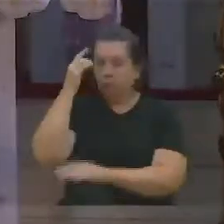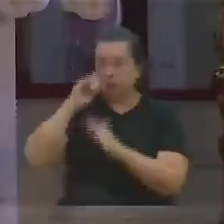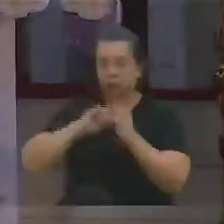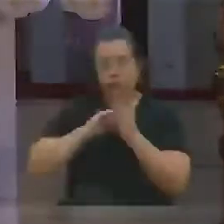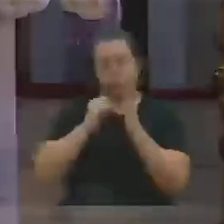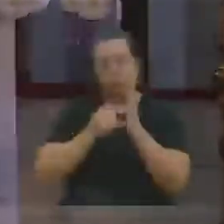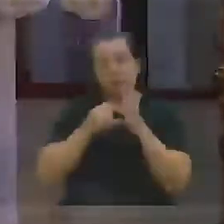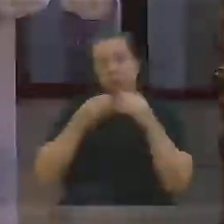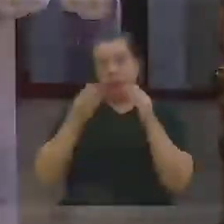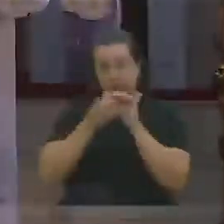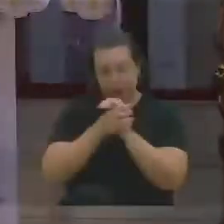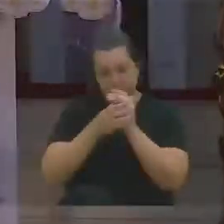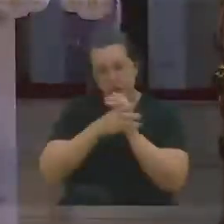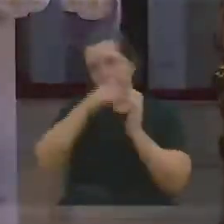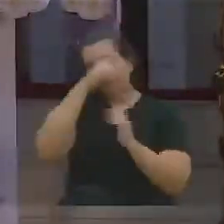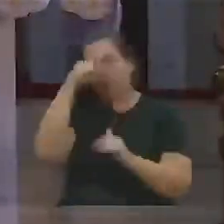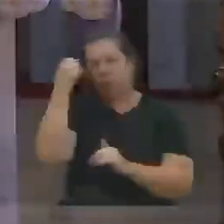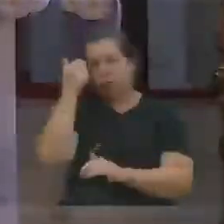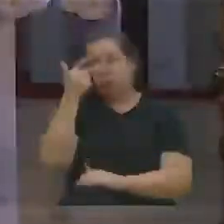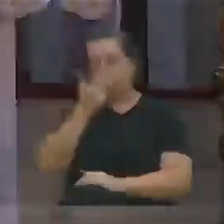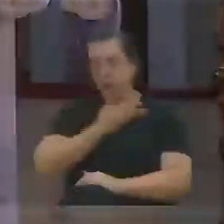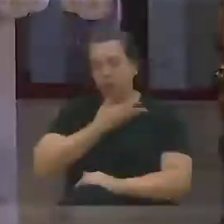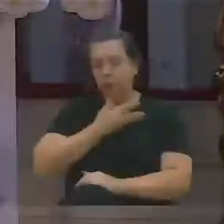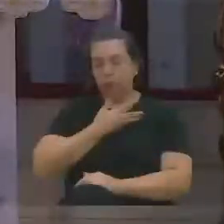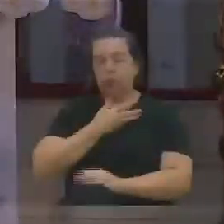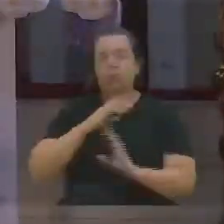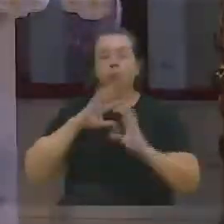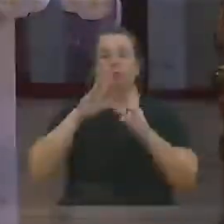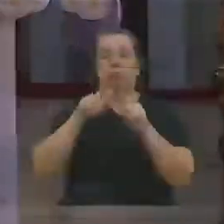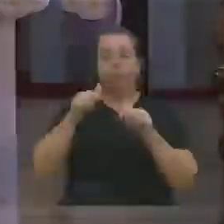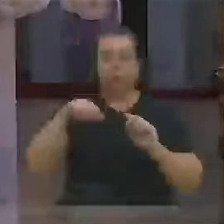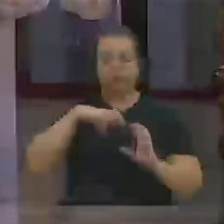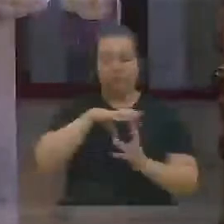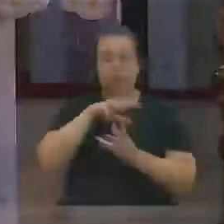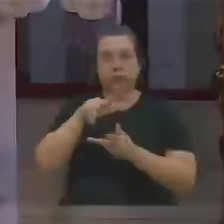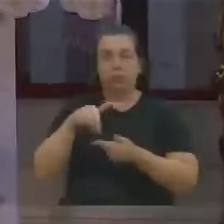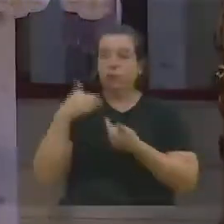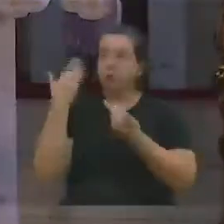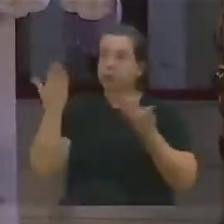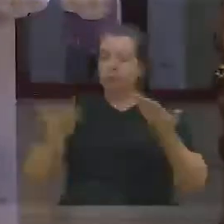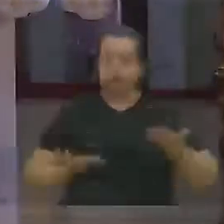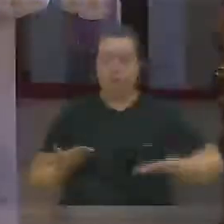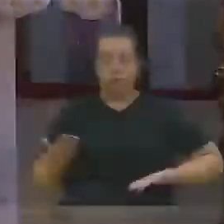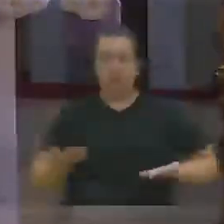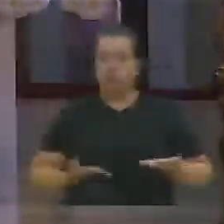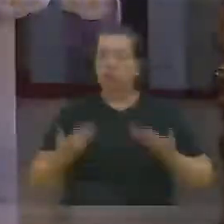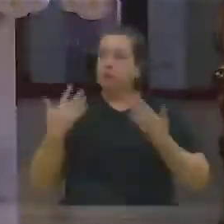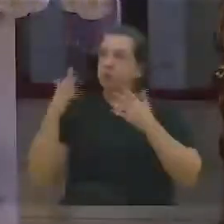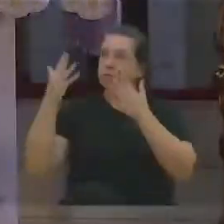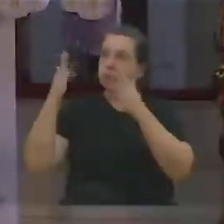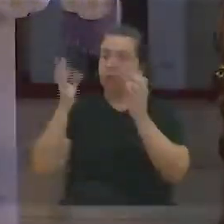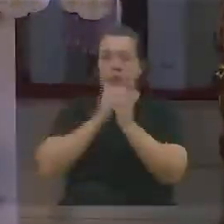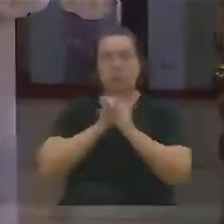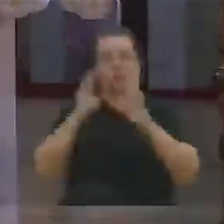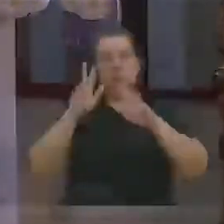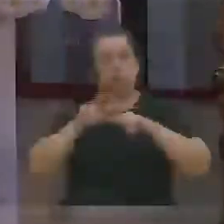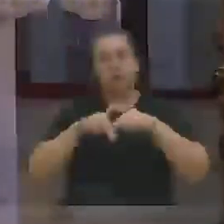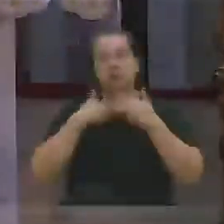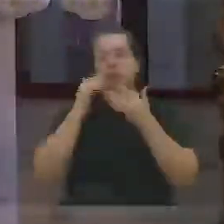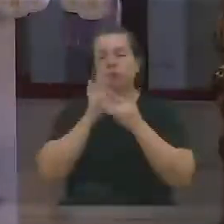seu esposo, os santos apóstolos, todos que neste mundo vos serviram, a fim de vos